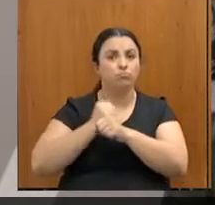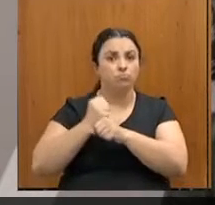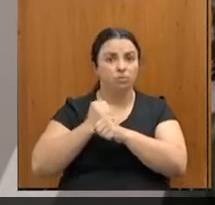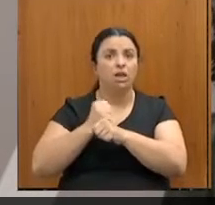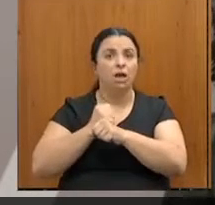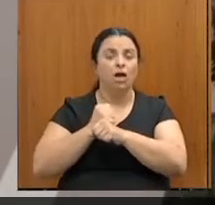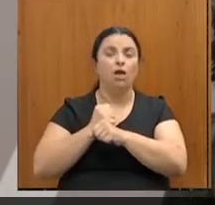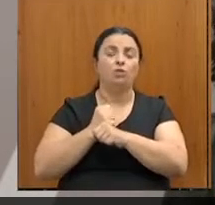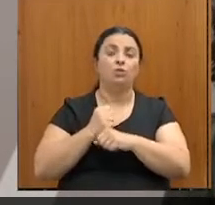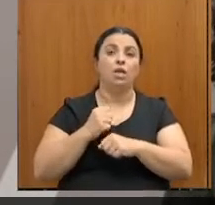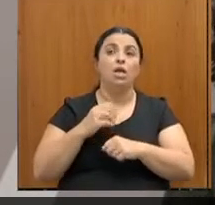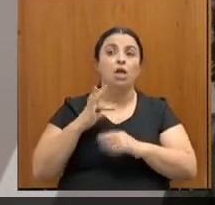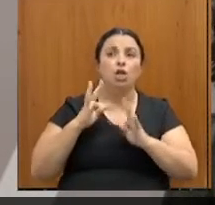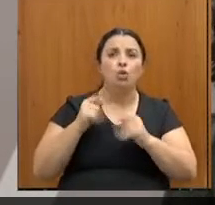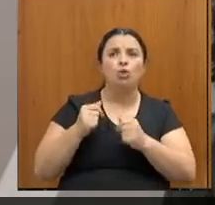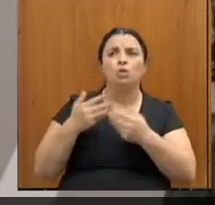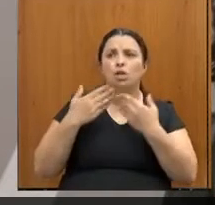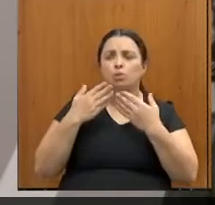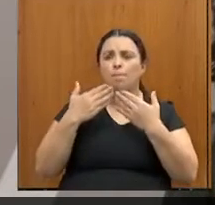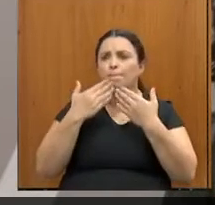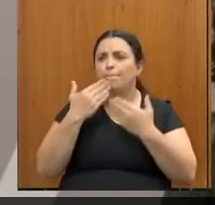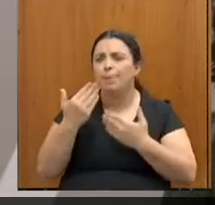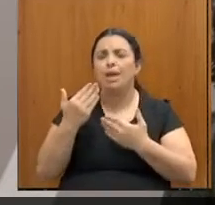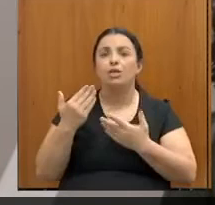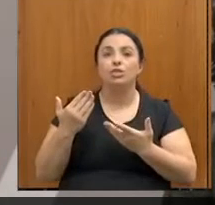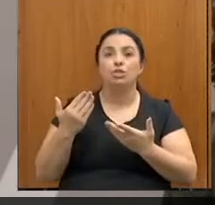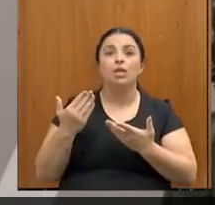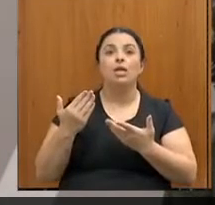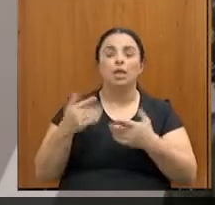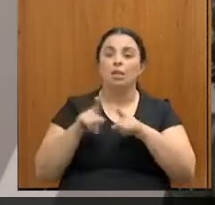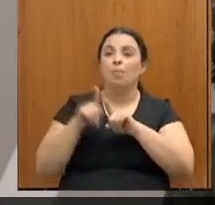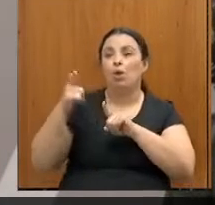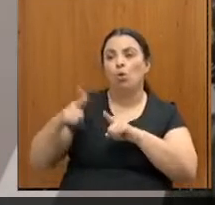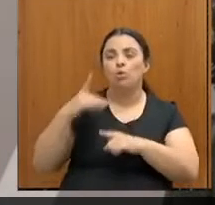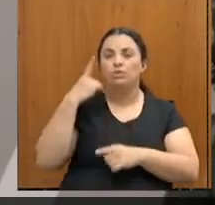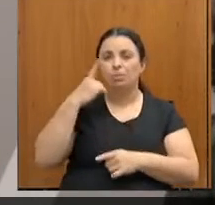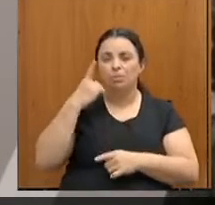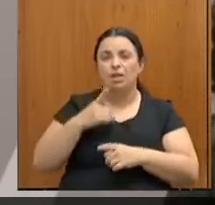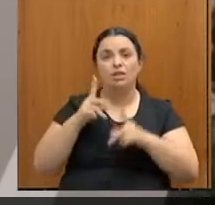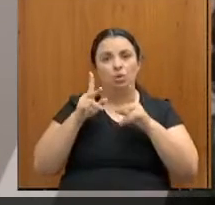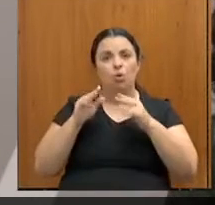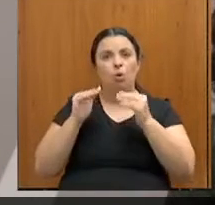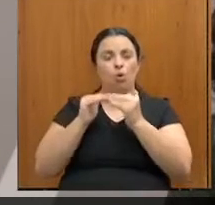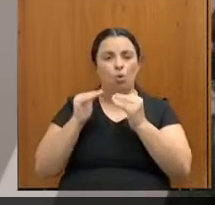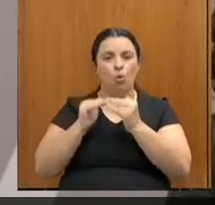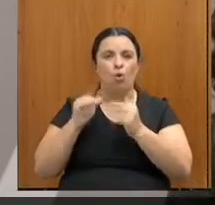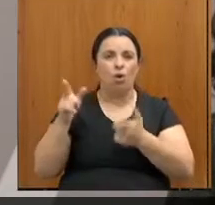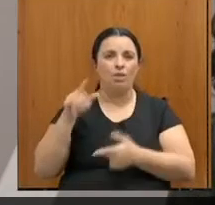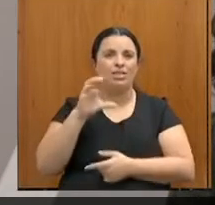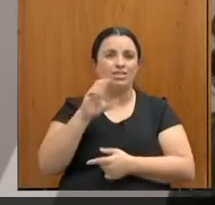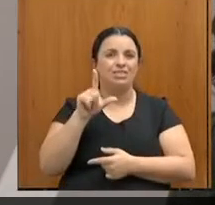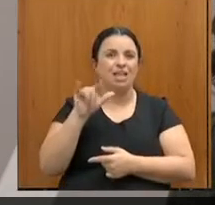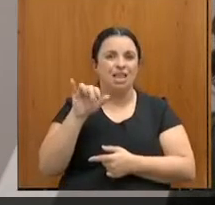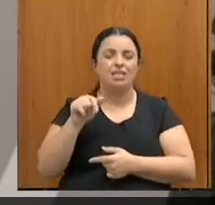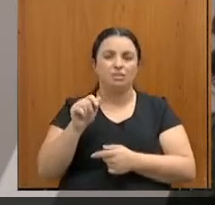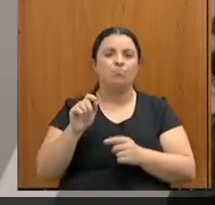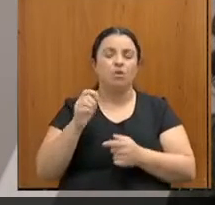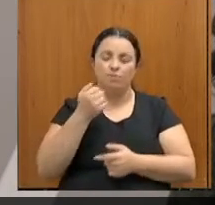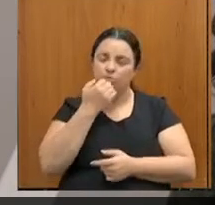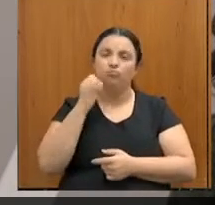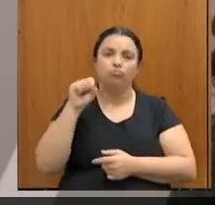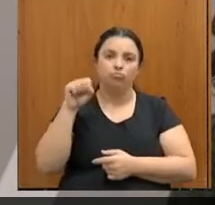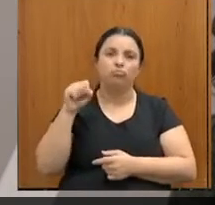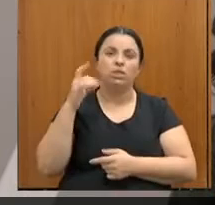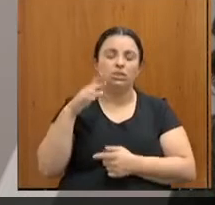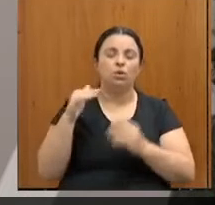tudo que a gente pede aqui eu tenho certeza que essa minha fala ela é comum também aos outros deputados aqui a ser liso confirmando isso eu tenho certeza